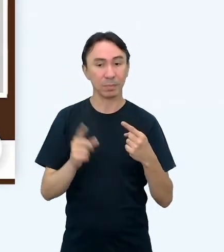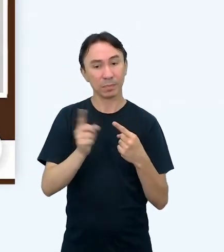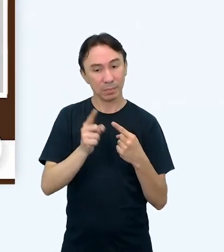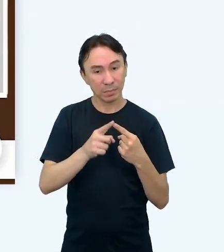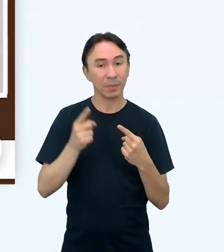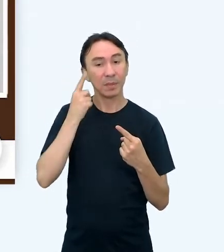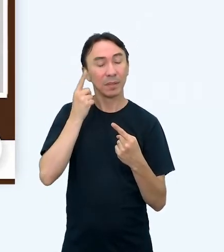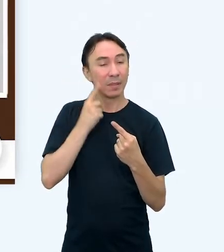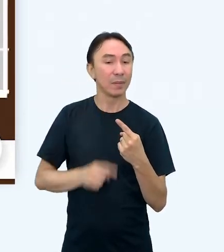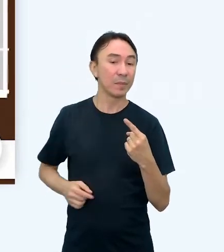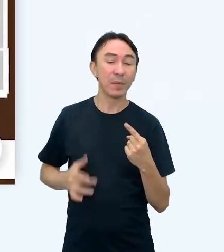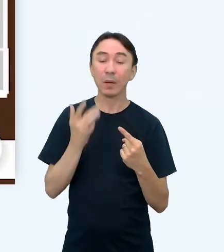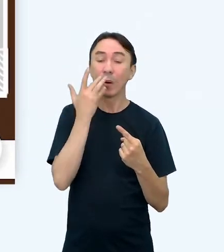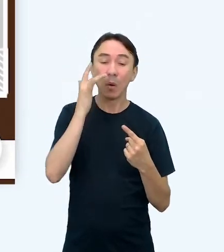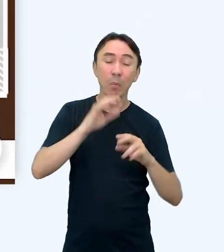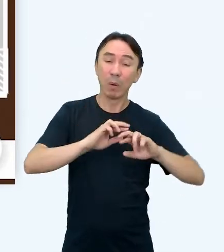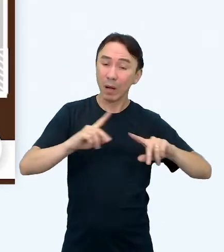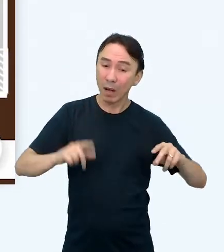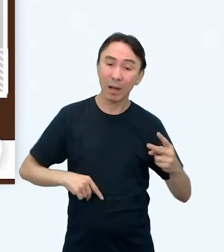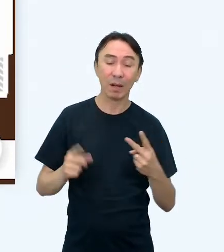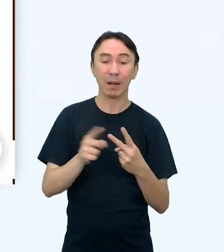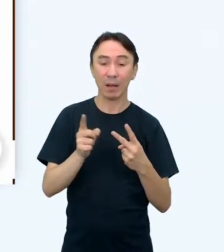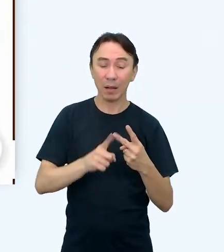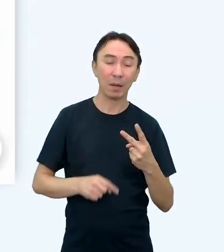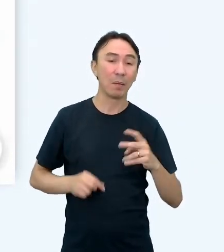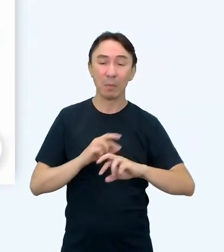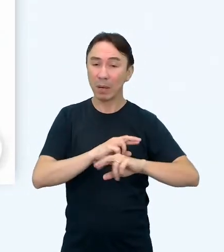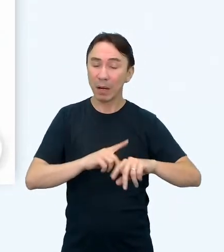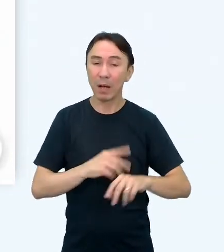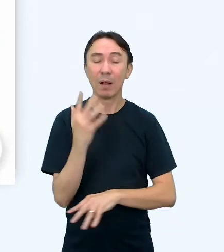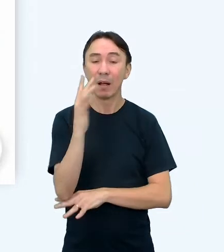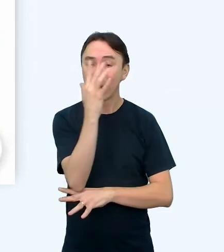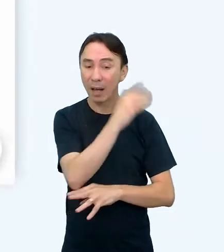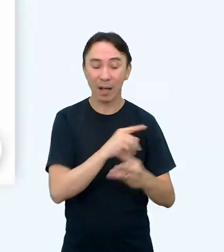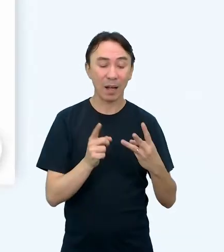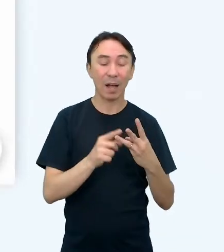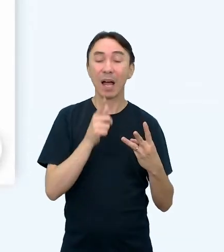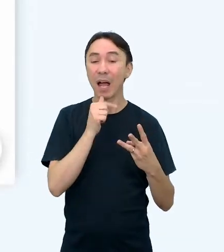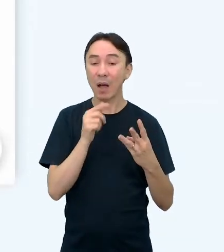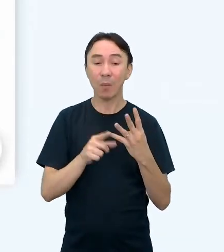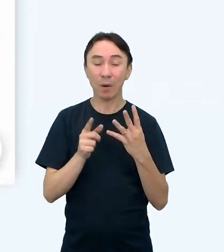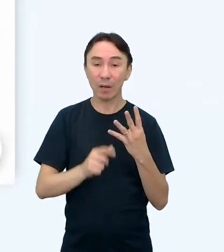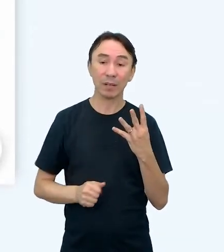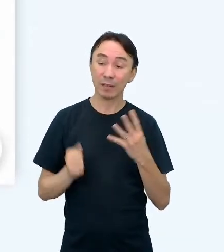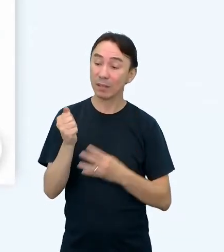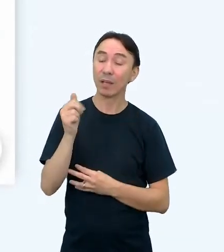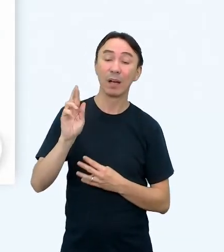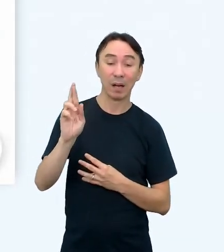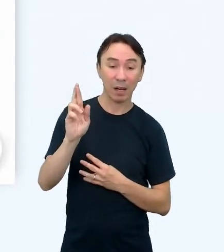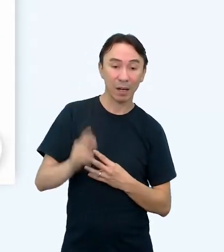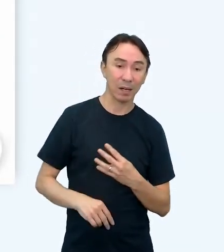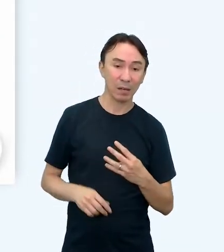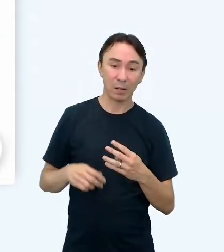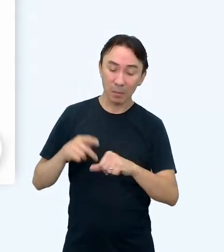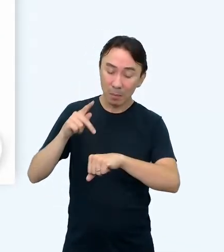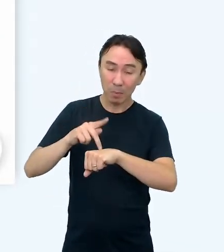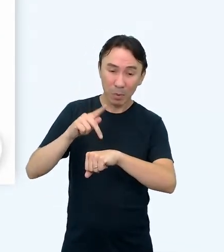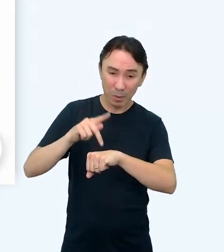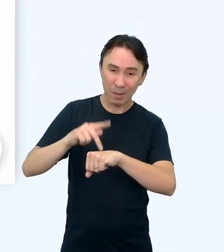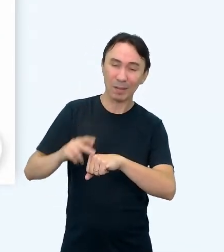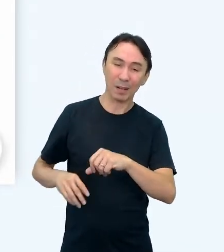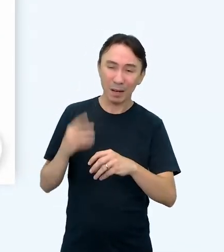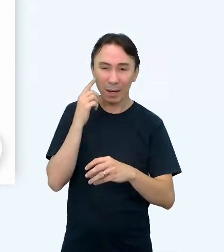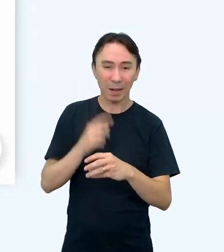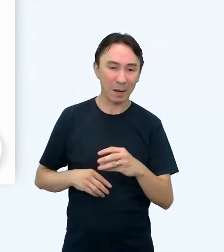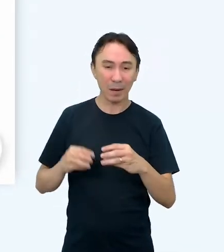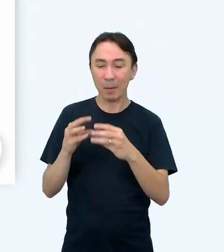minerais, materiais orgânicos, água e ar. Ao longo do tempo, as rochas são transformadas em frações cada vez menores